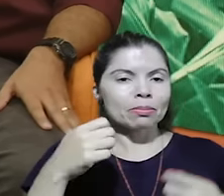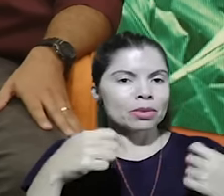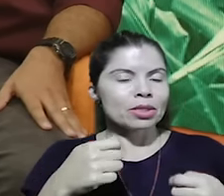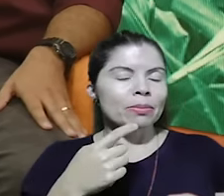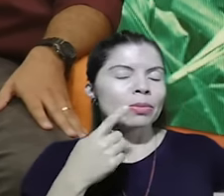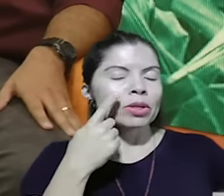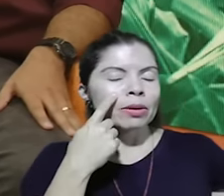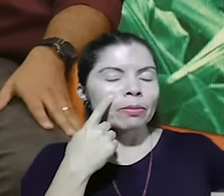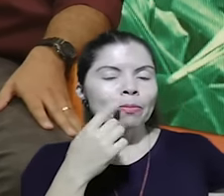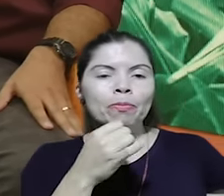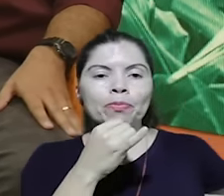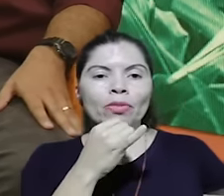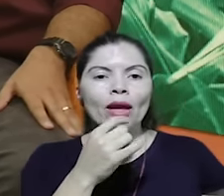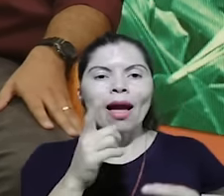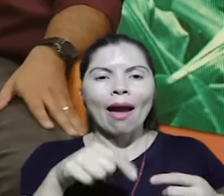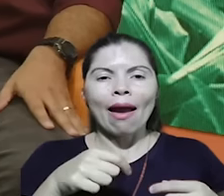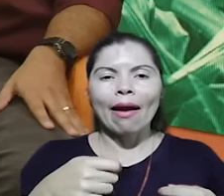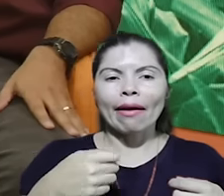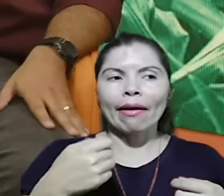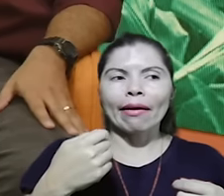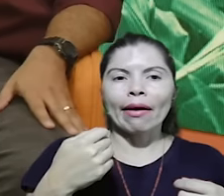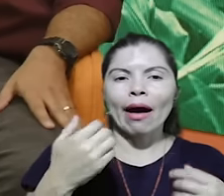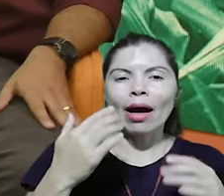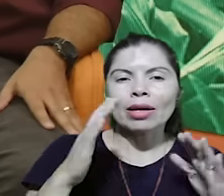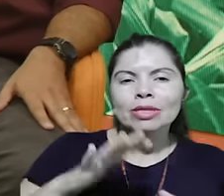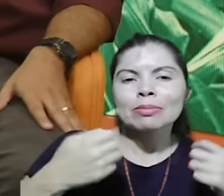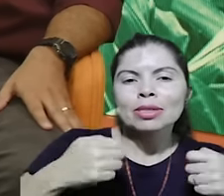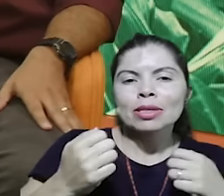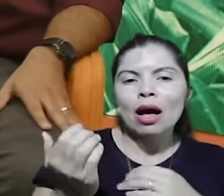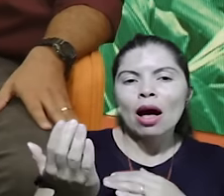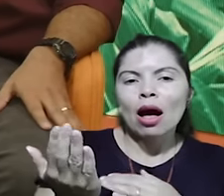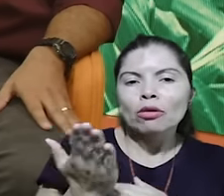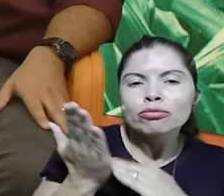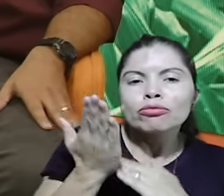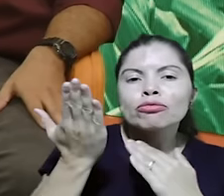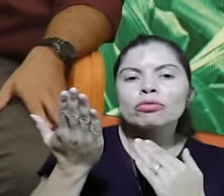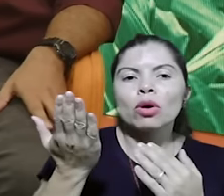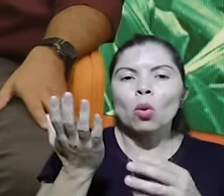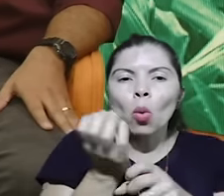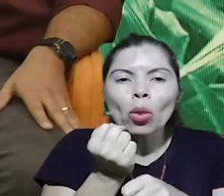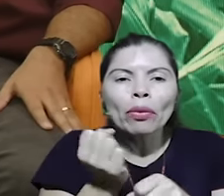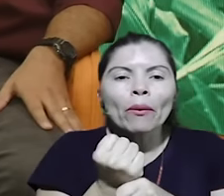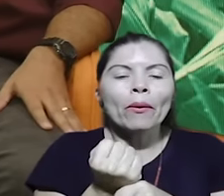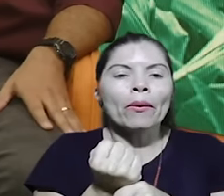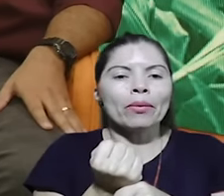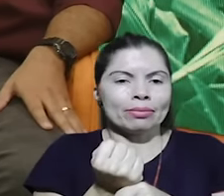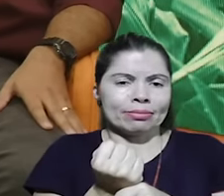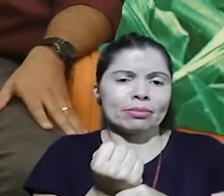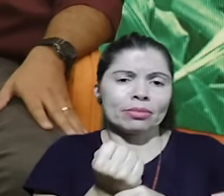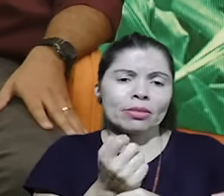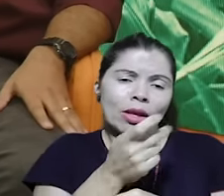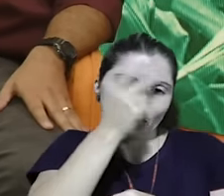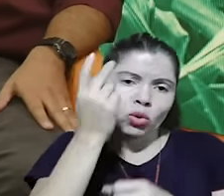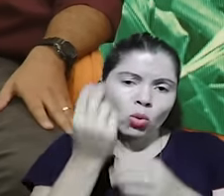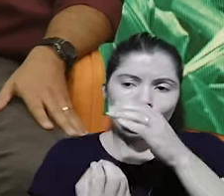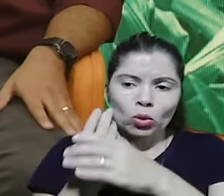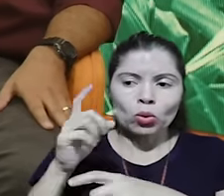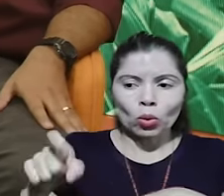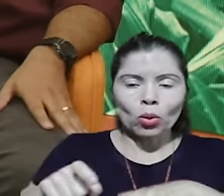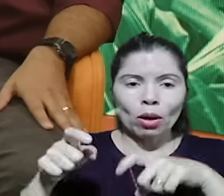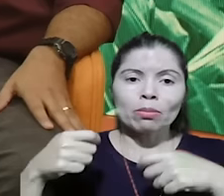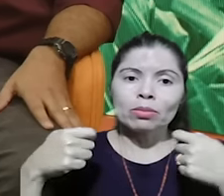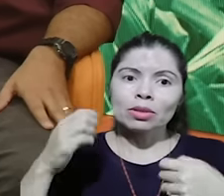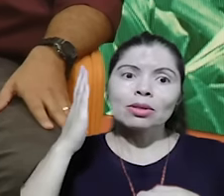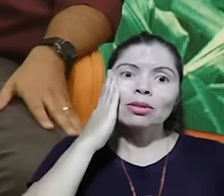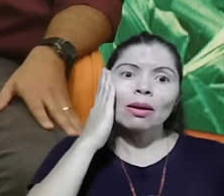será necessário Talvez uma assessoria de um contador ou seja tem um planejamento nessa fase de transição né da